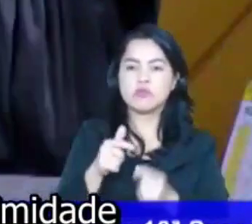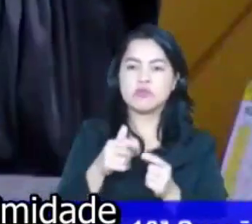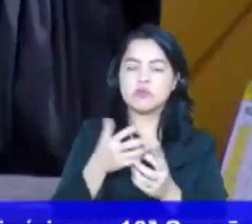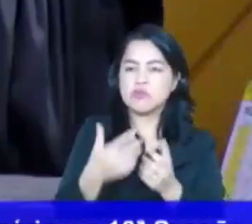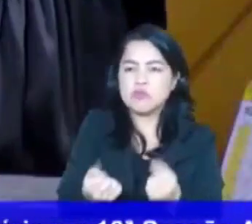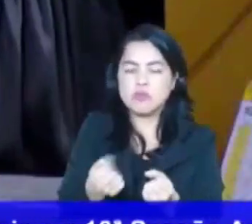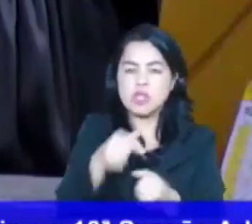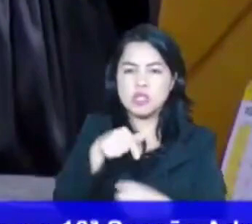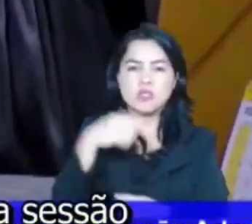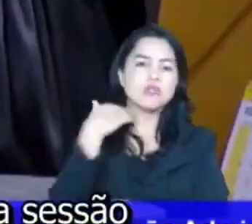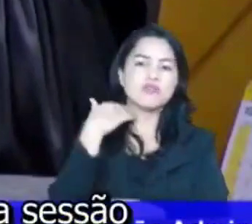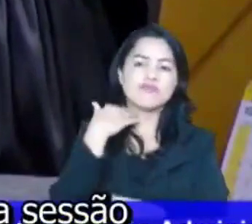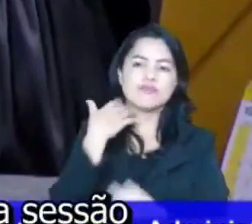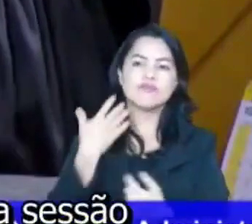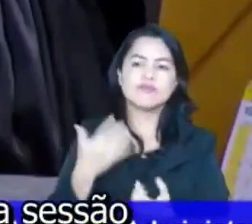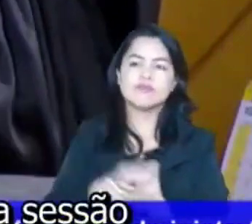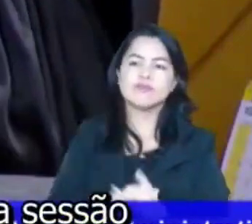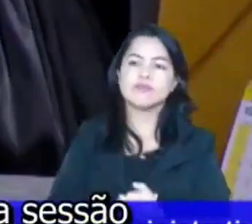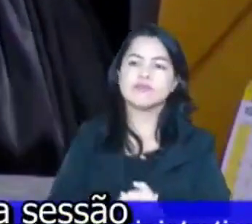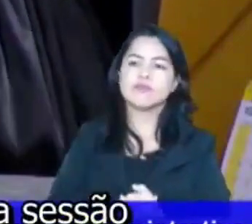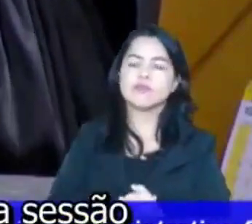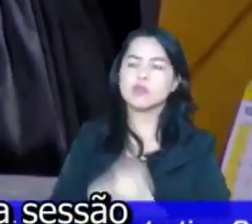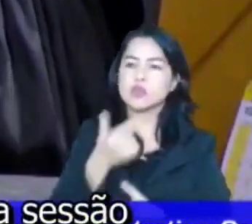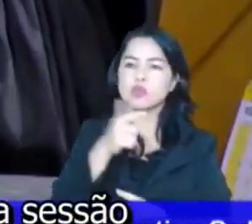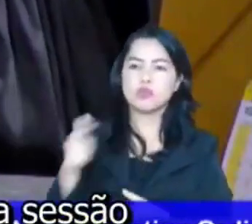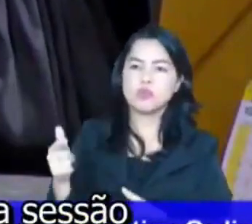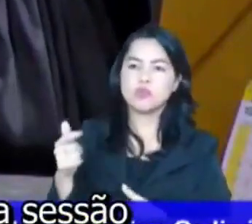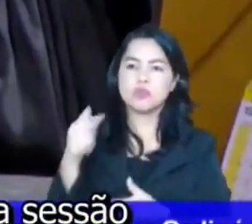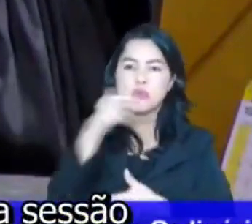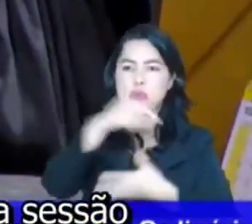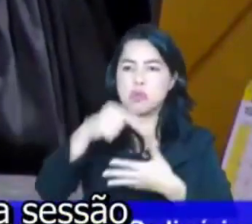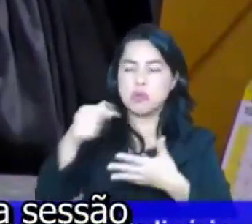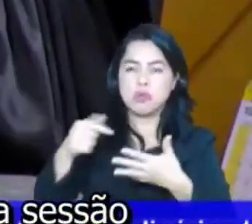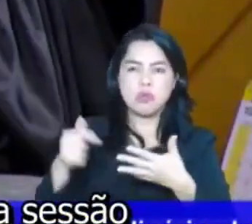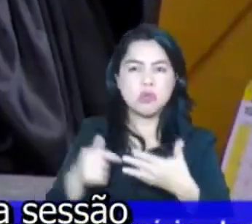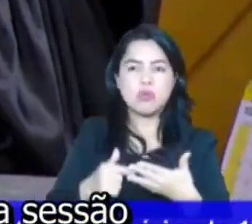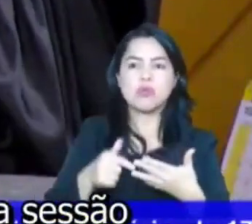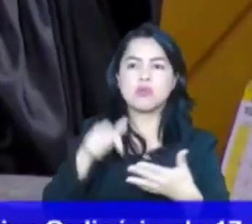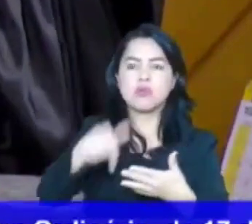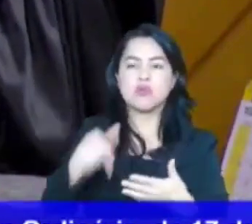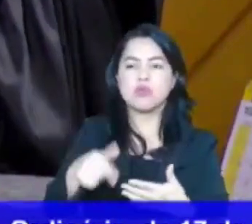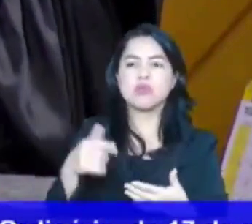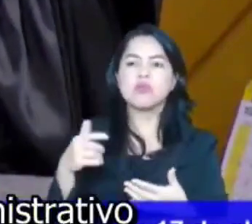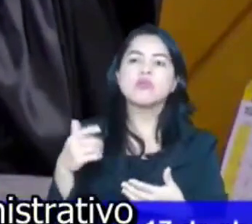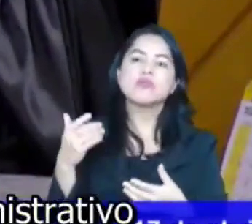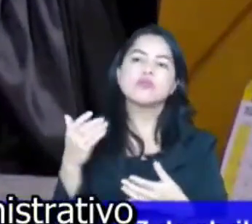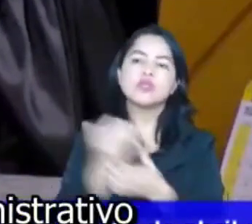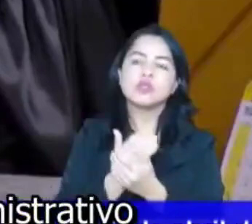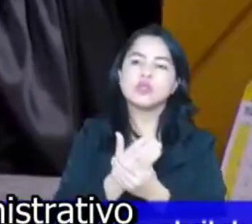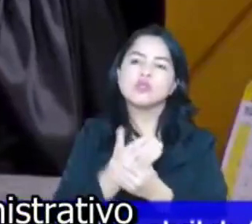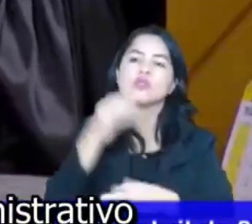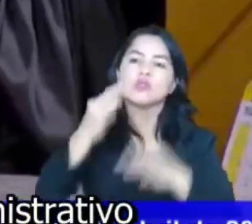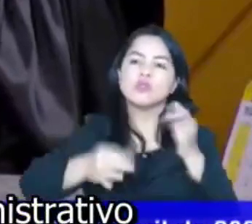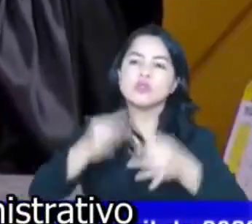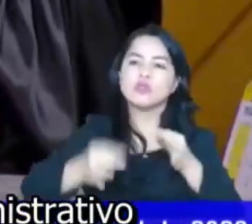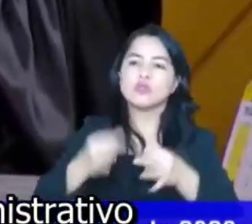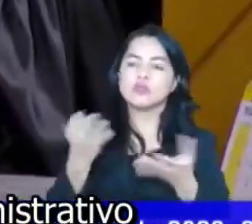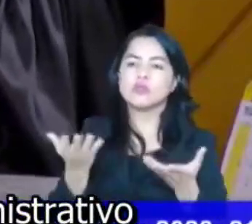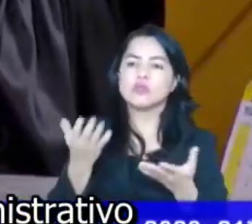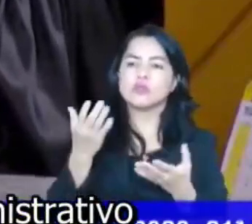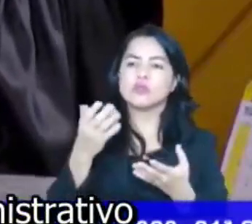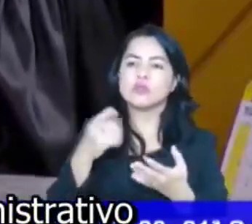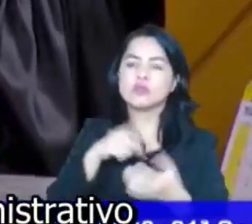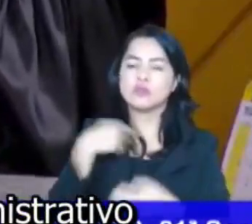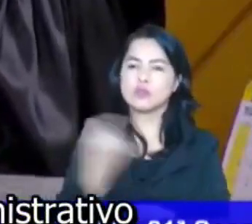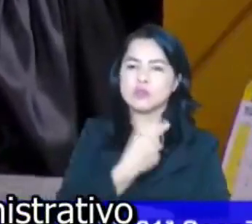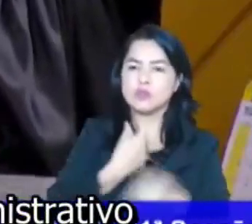João unanimidade. Lages. Não havendo mais nenhum processo para julgamento na sessão judicial, passamos à